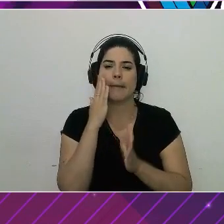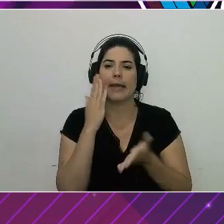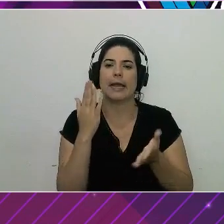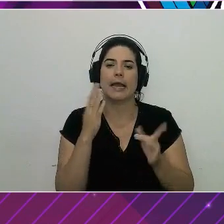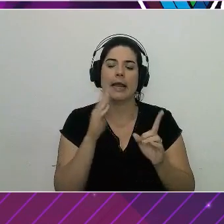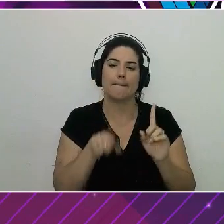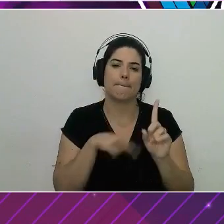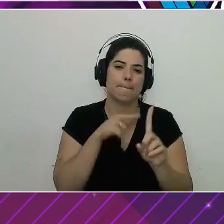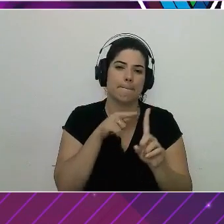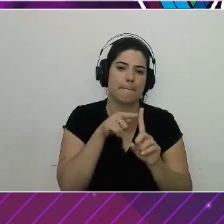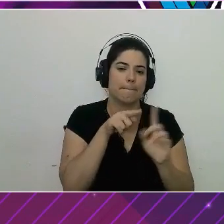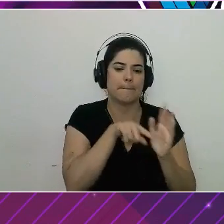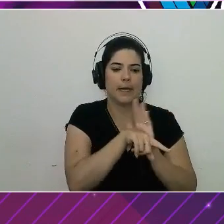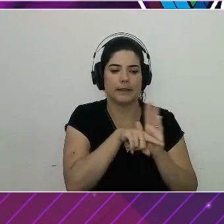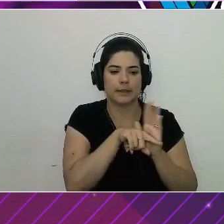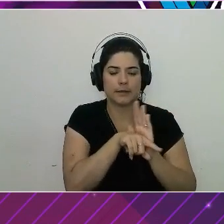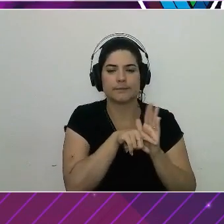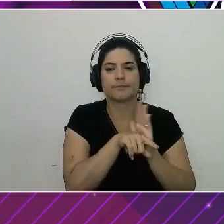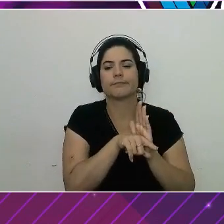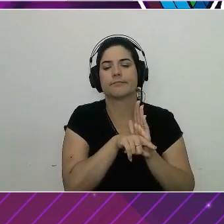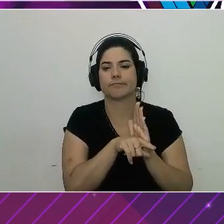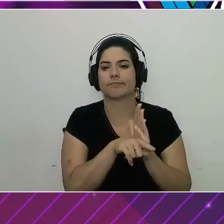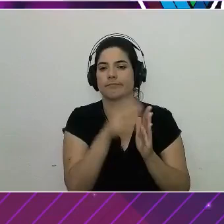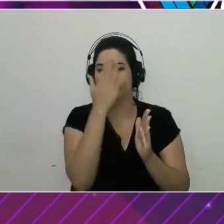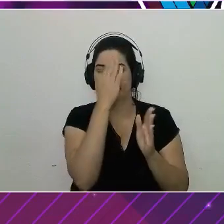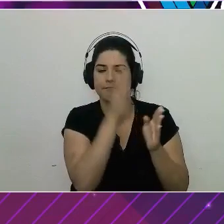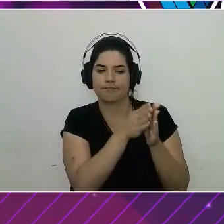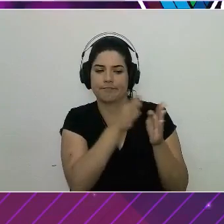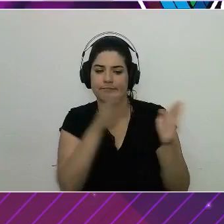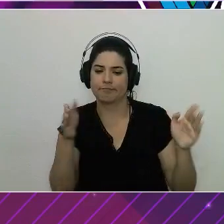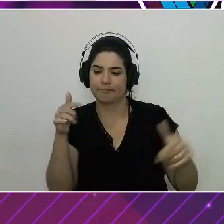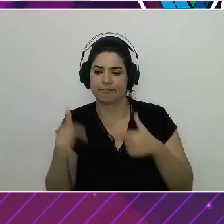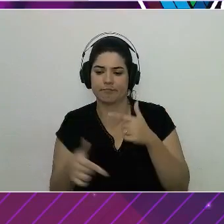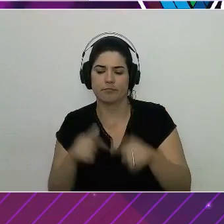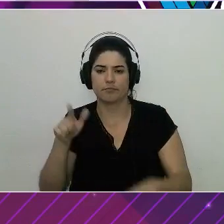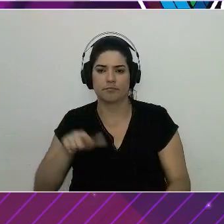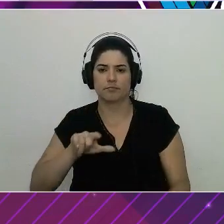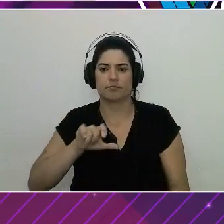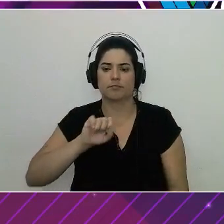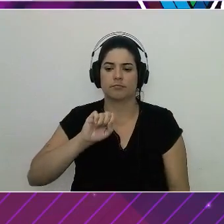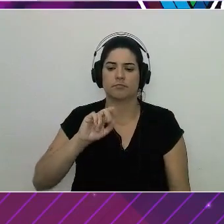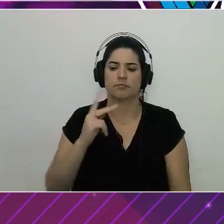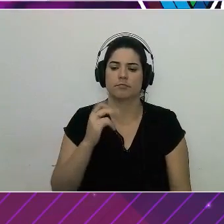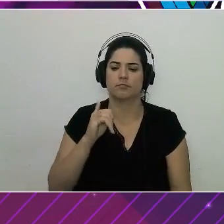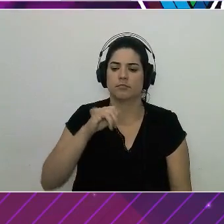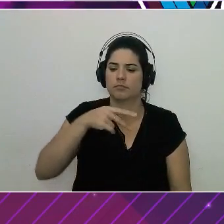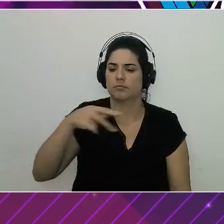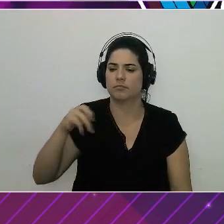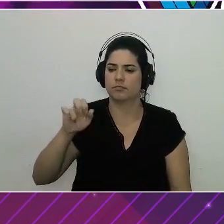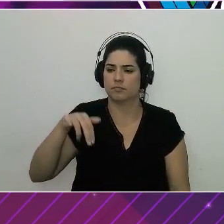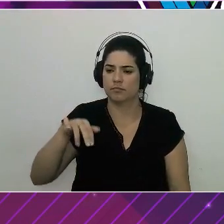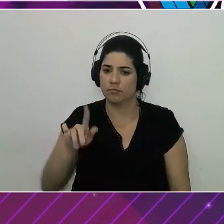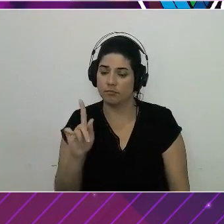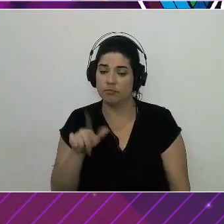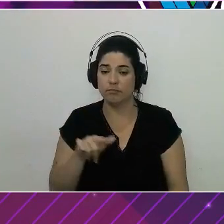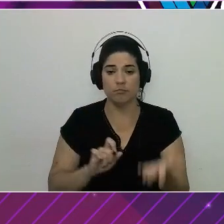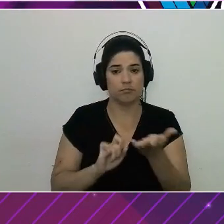poder entender em que fase eu estou do serviço. Estou fazendo shipping, eu estou comprando um produto, o que quer que